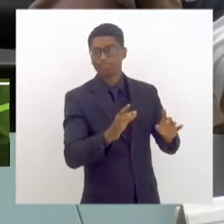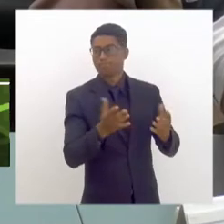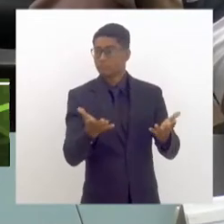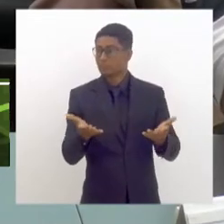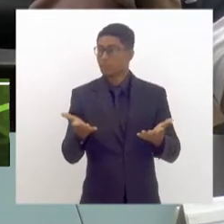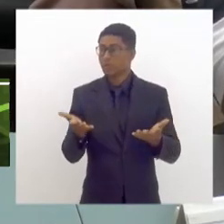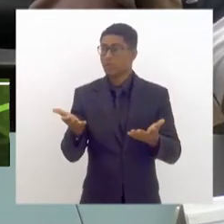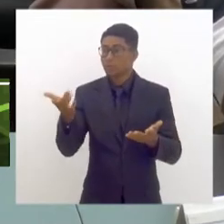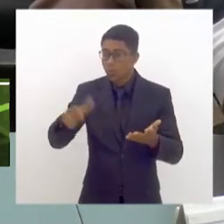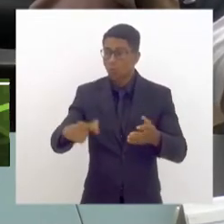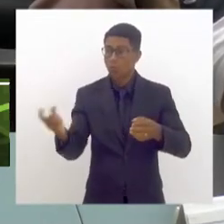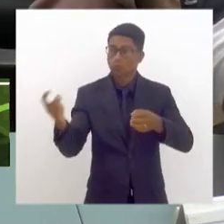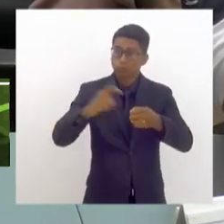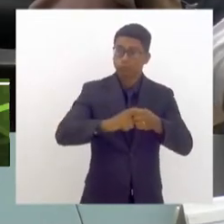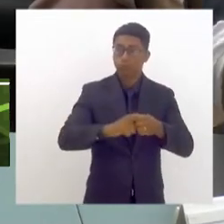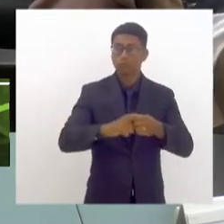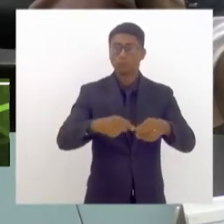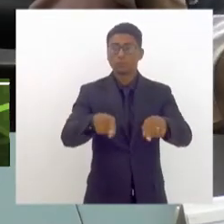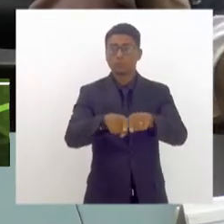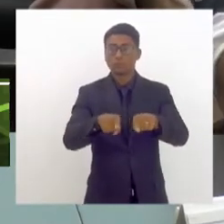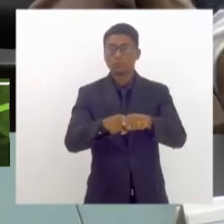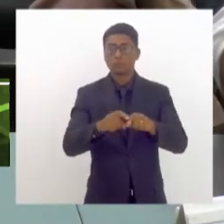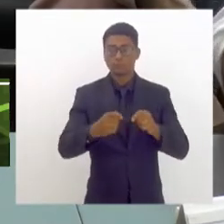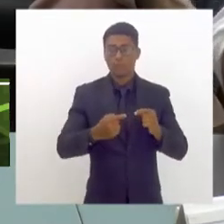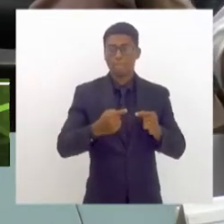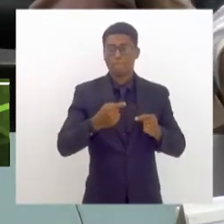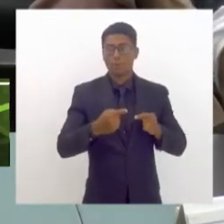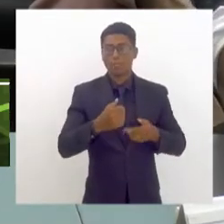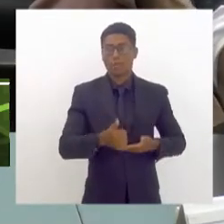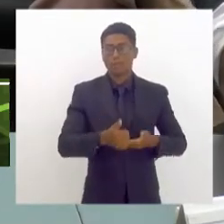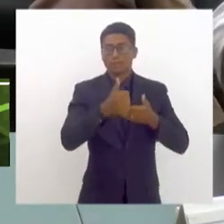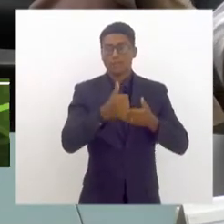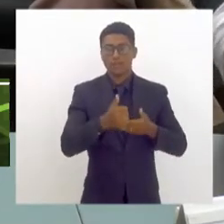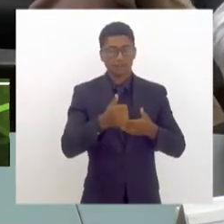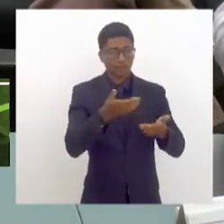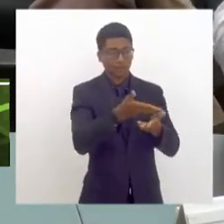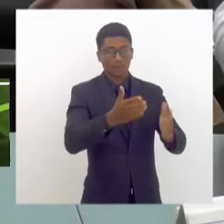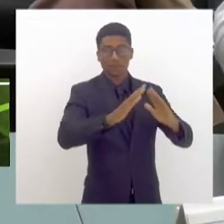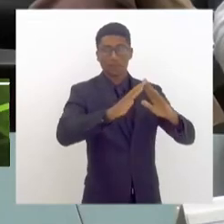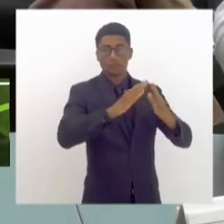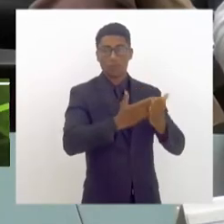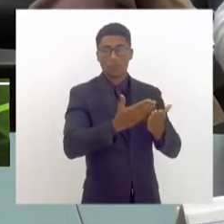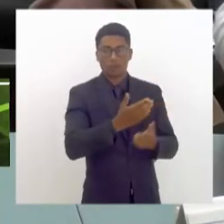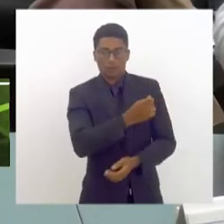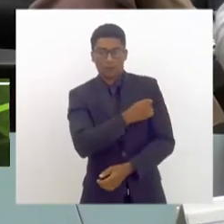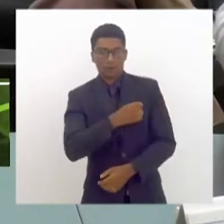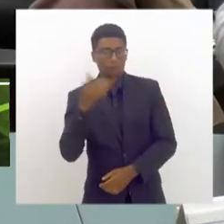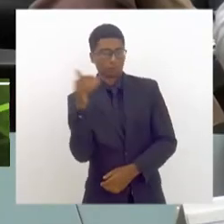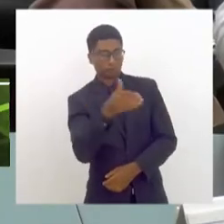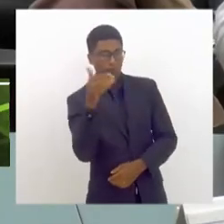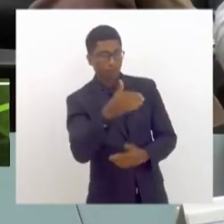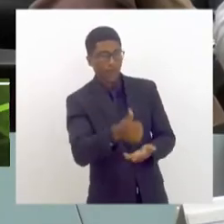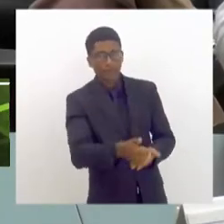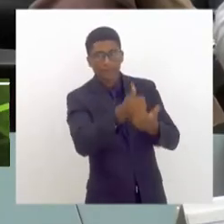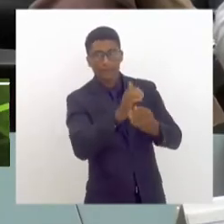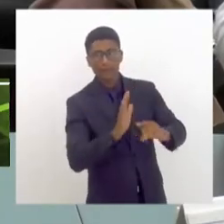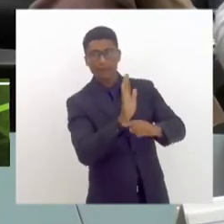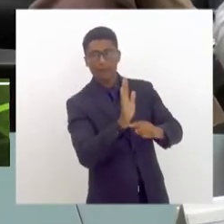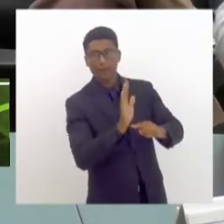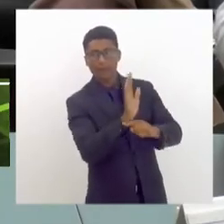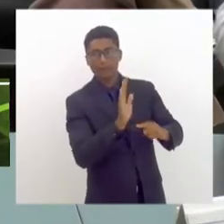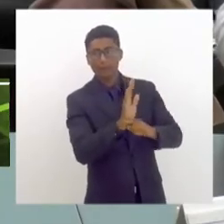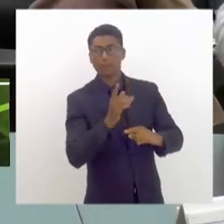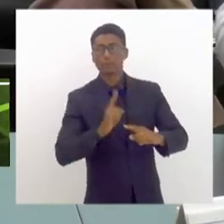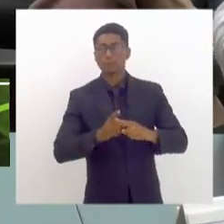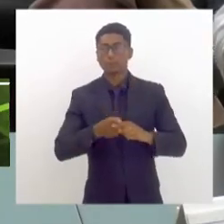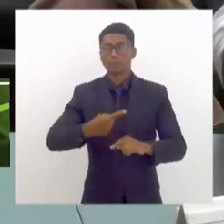numa política de assistência estudantil para os estudantes das escolas também. Eu sei que a gente está num estado que passa pelo regime